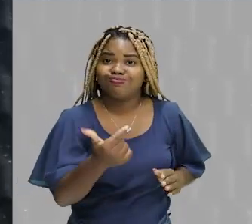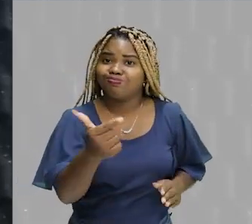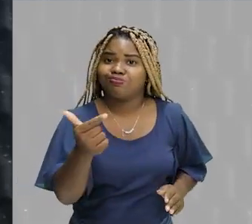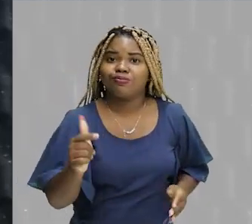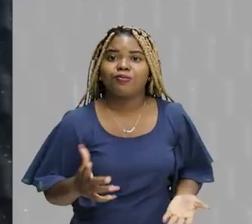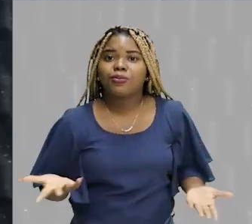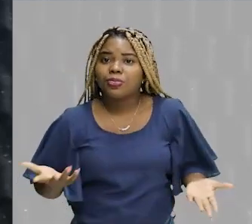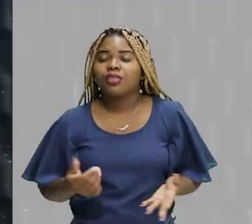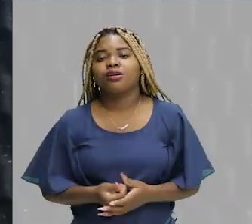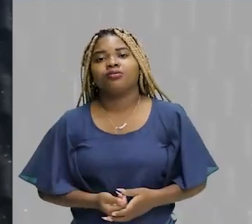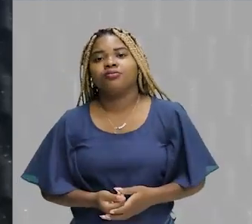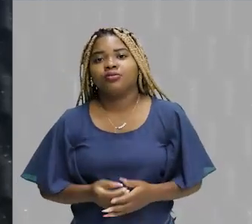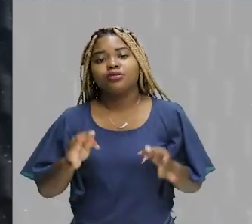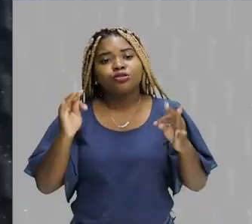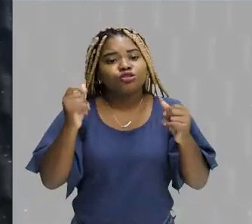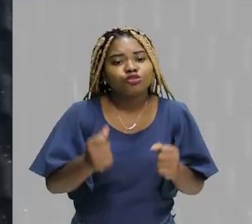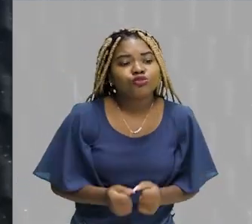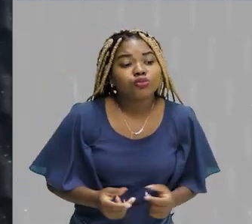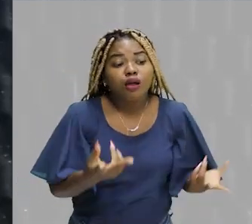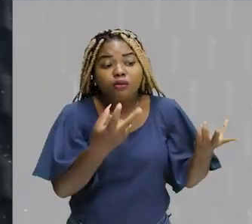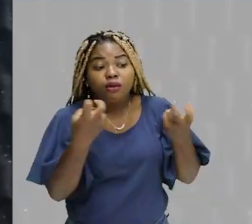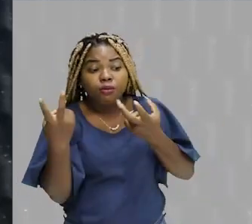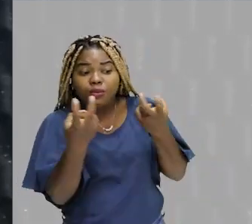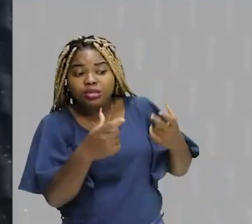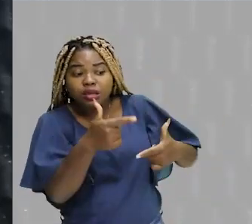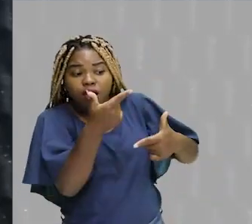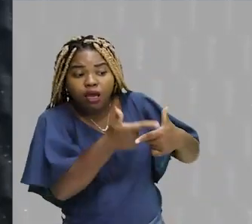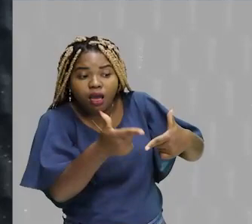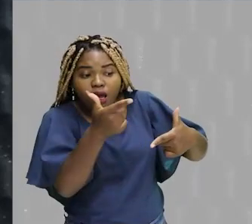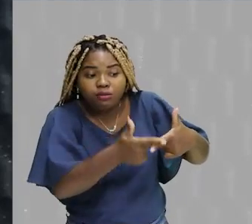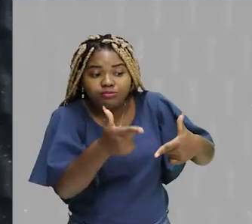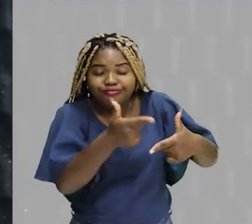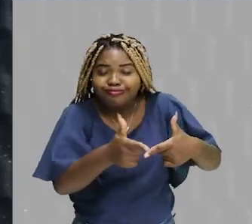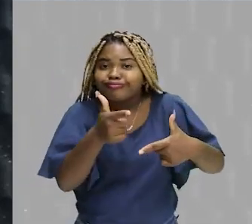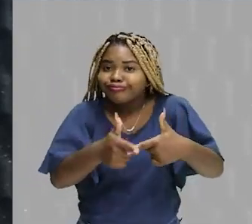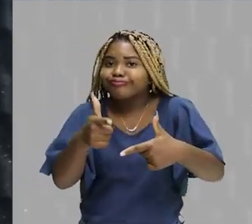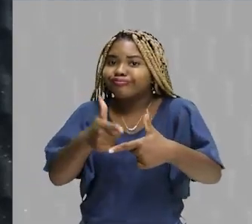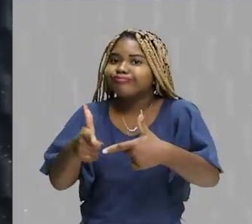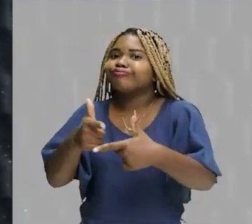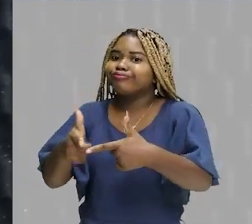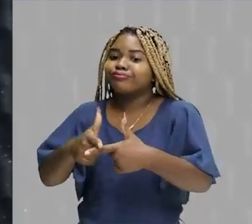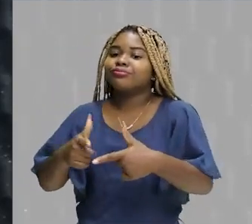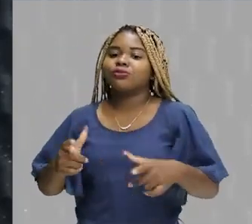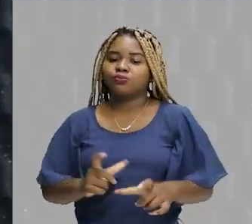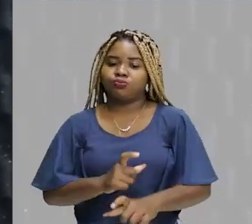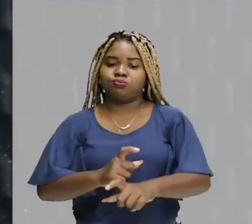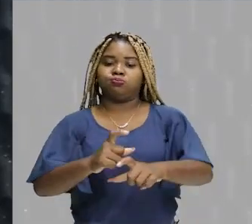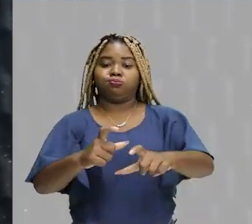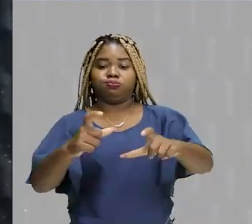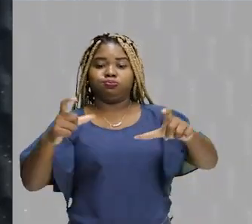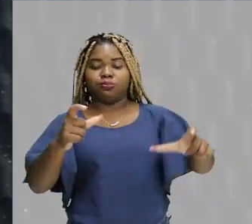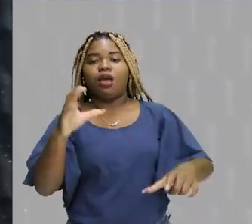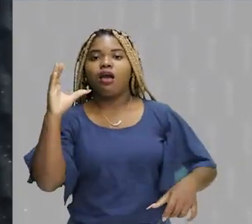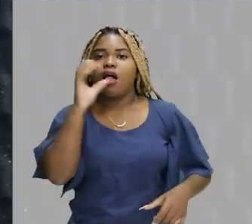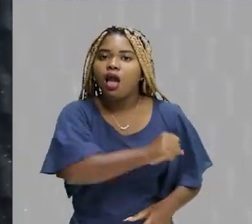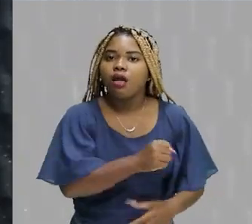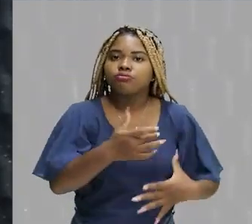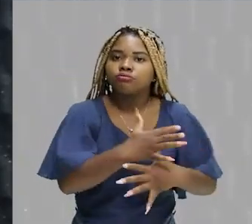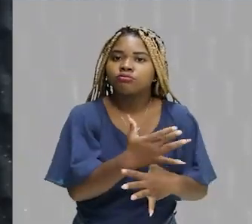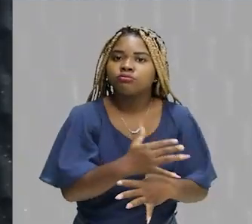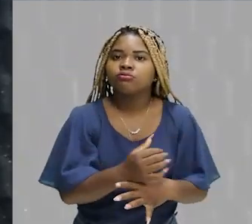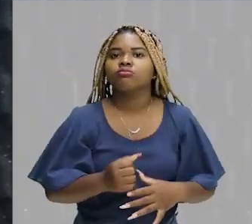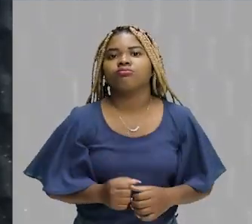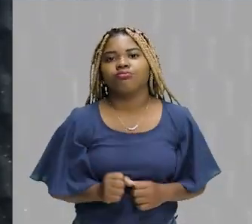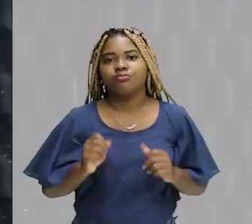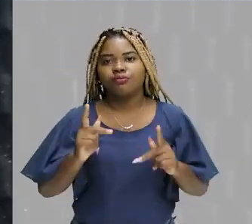tá? Então tudo isso a gente consegue perceber como um efeito colateral do crescimento rápido da área urbana, das grandes